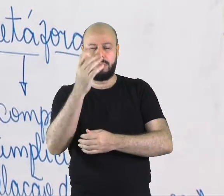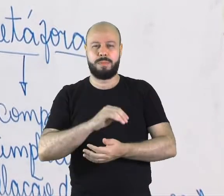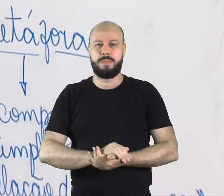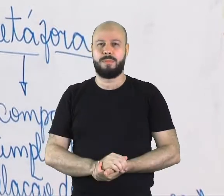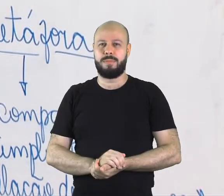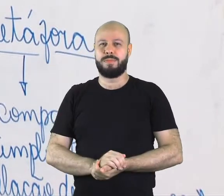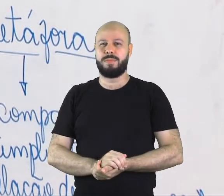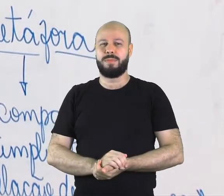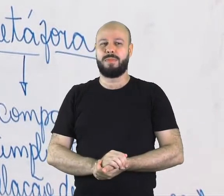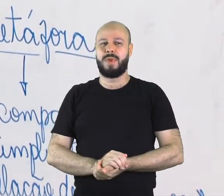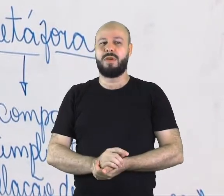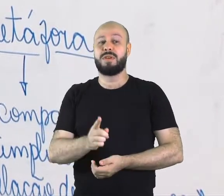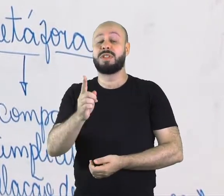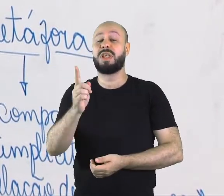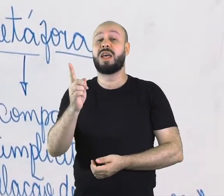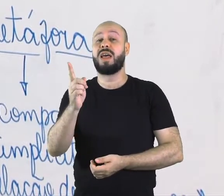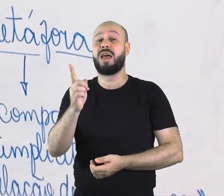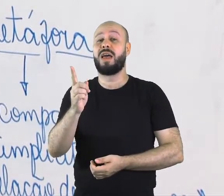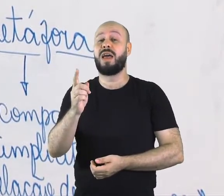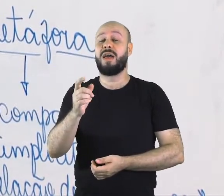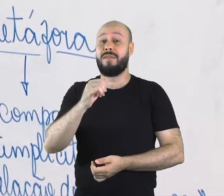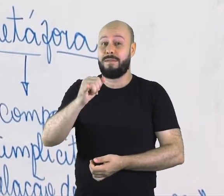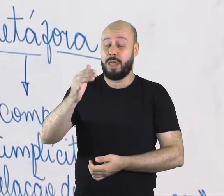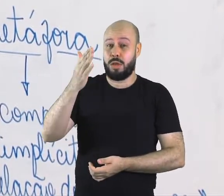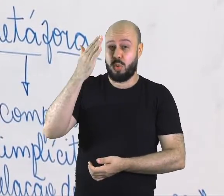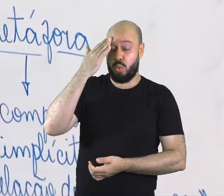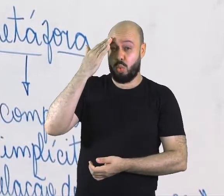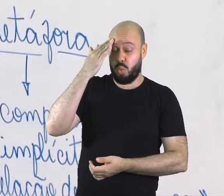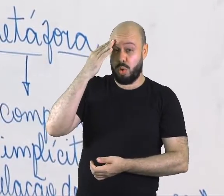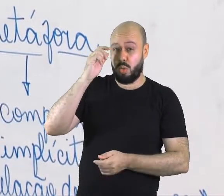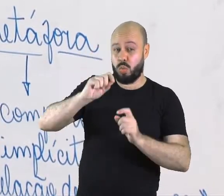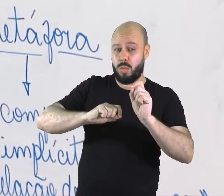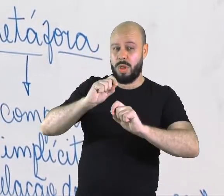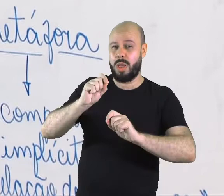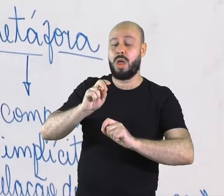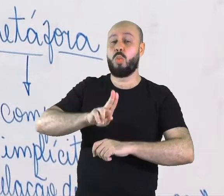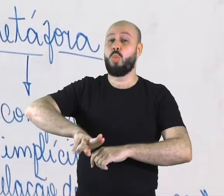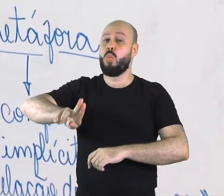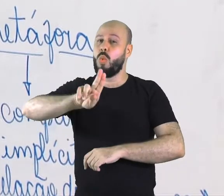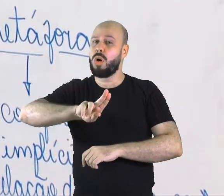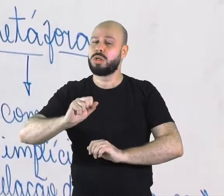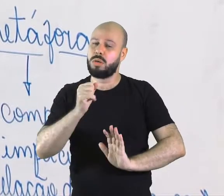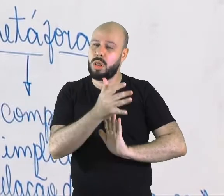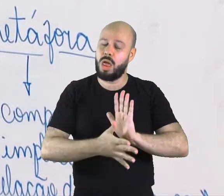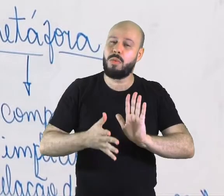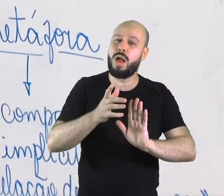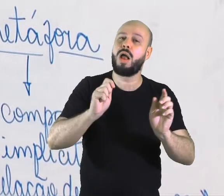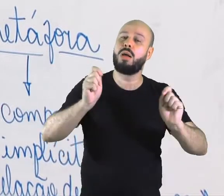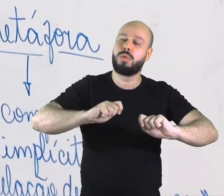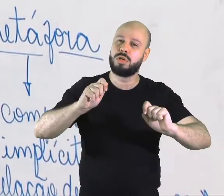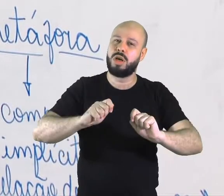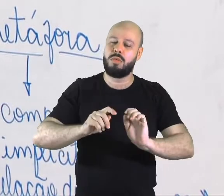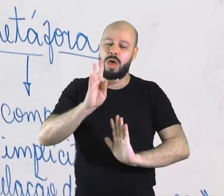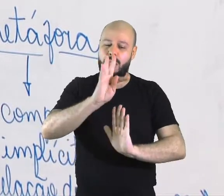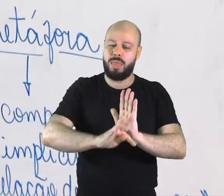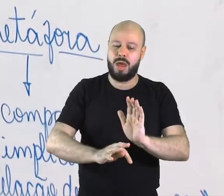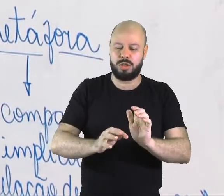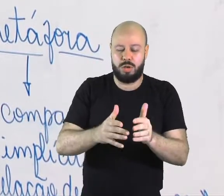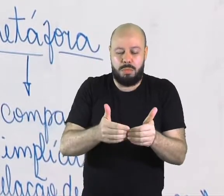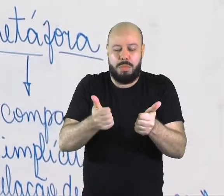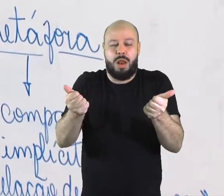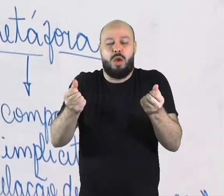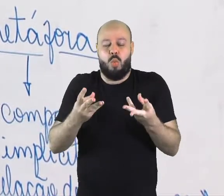viram que nós temos o emprego podemos utilizar as figuras de linguagem para enriquecer os mais diversos textos.